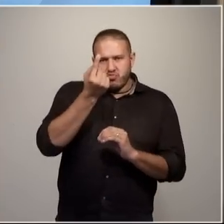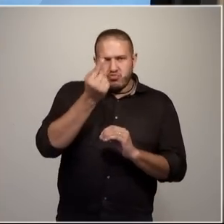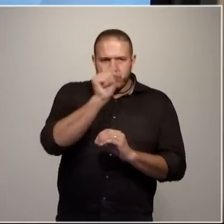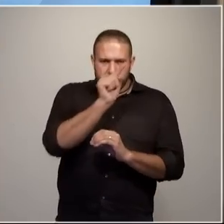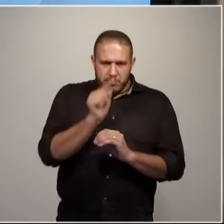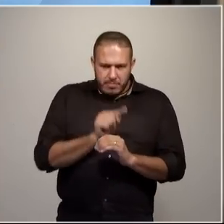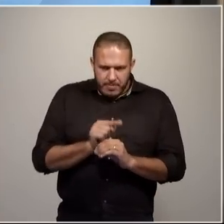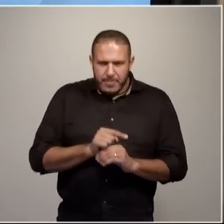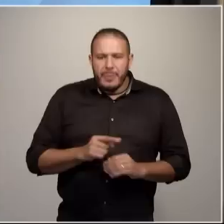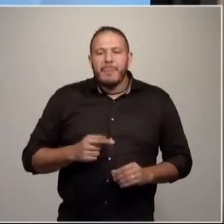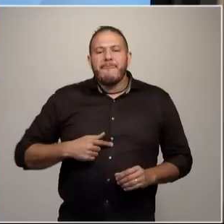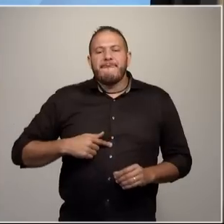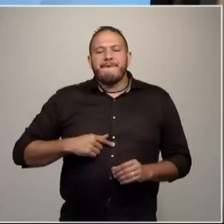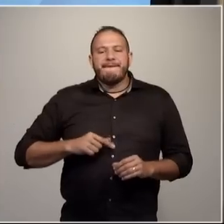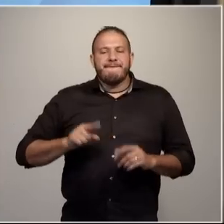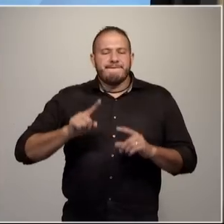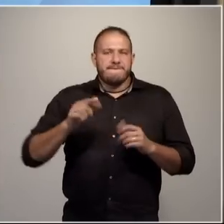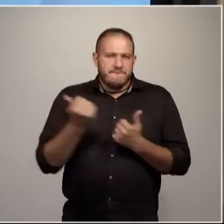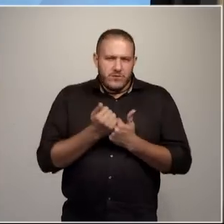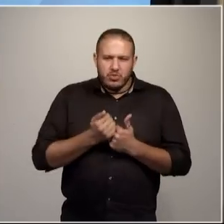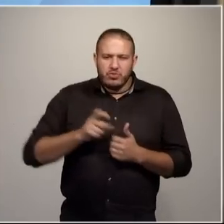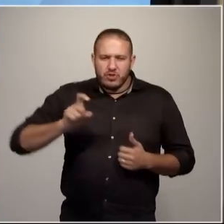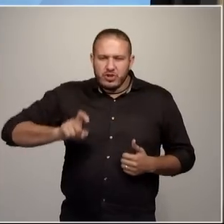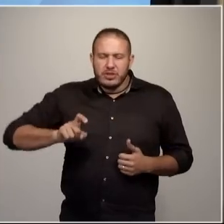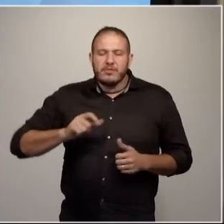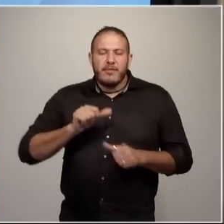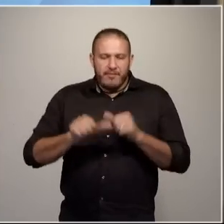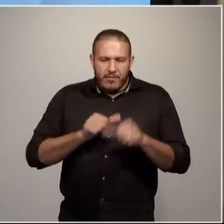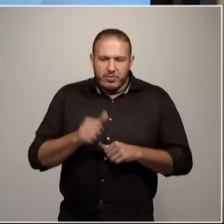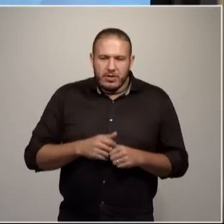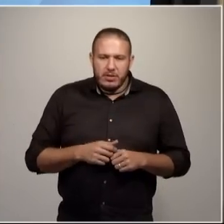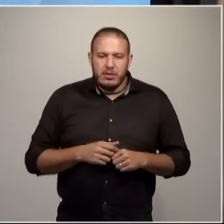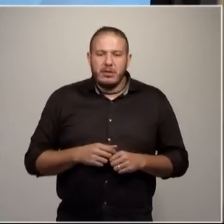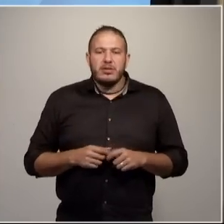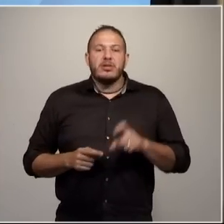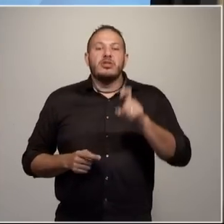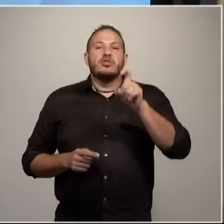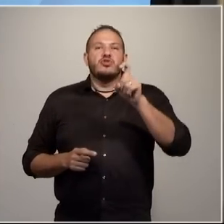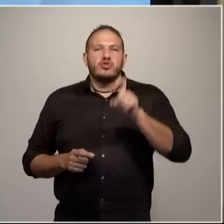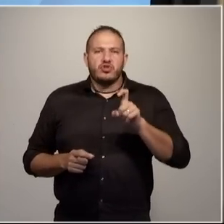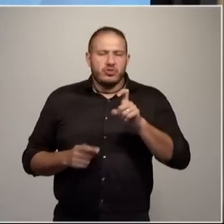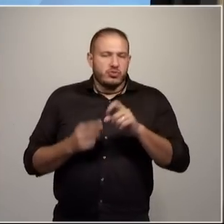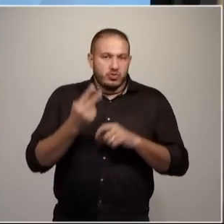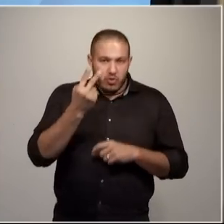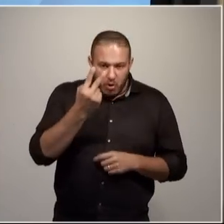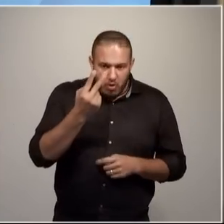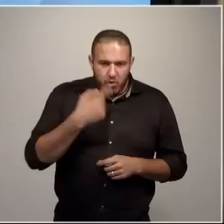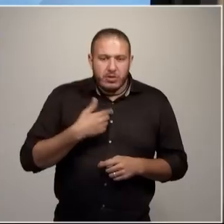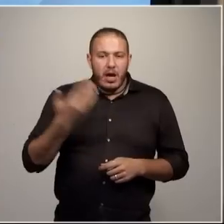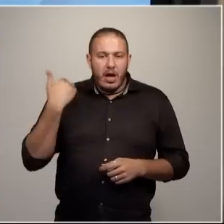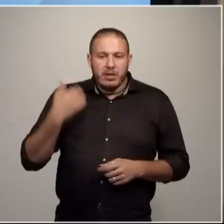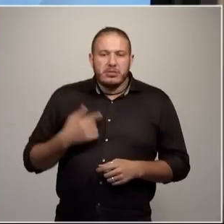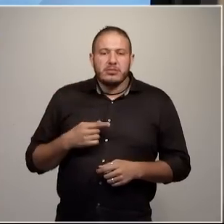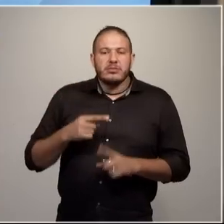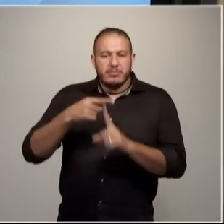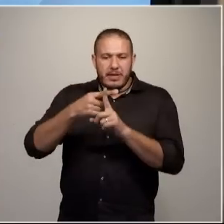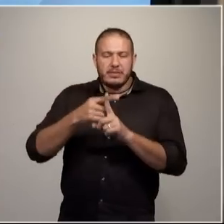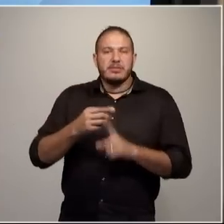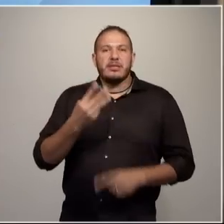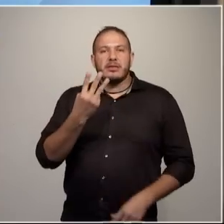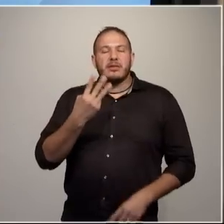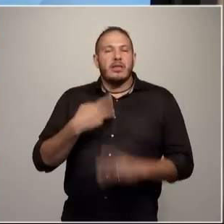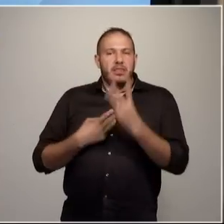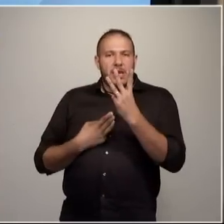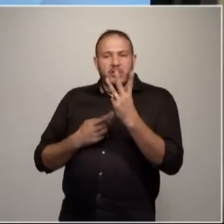x vezes aqui, no lugar do y põe aquele x, então fica x2, naquele 3y,